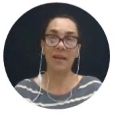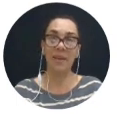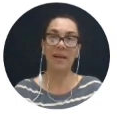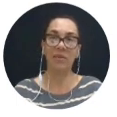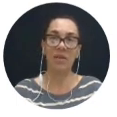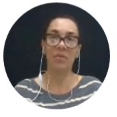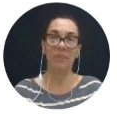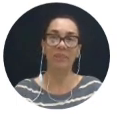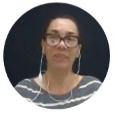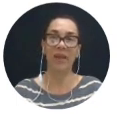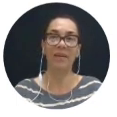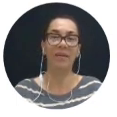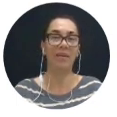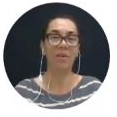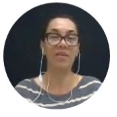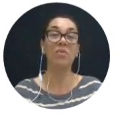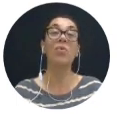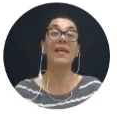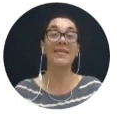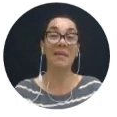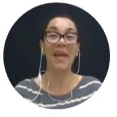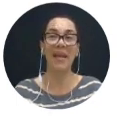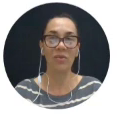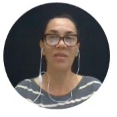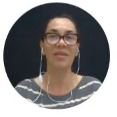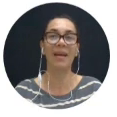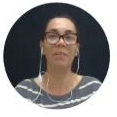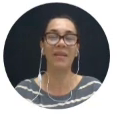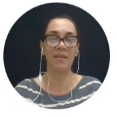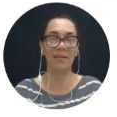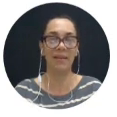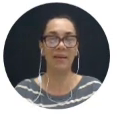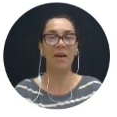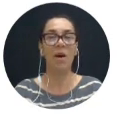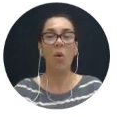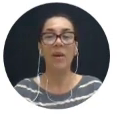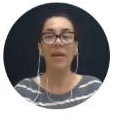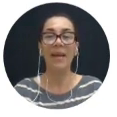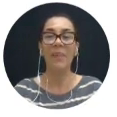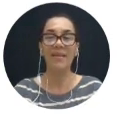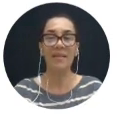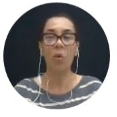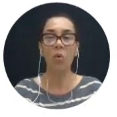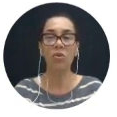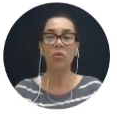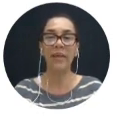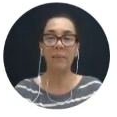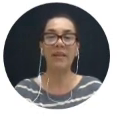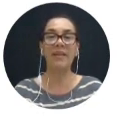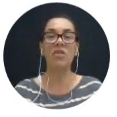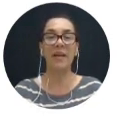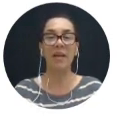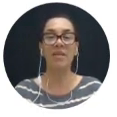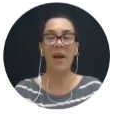reconhecer para segmentar o texto, né? Quais são os conhecimentos que ele precisa ter? O que ele precisa